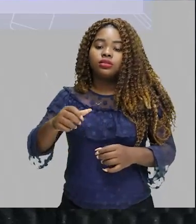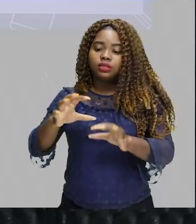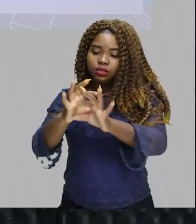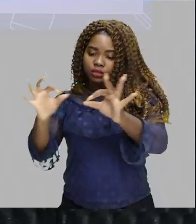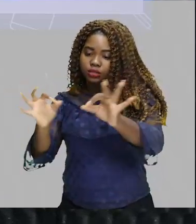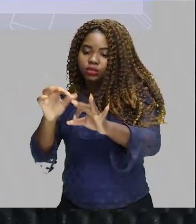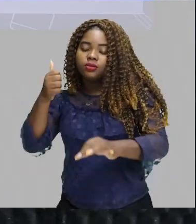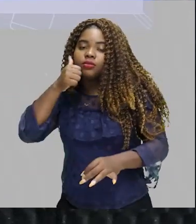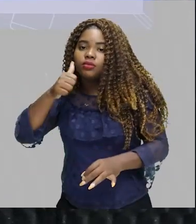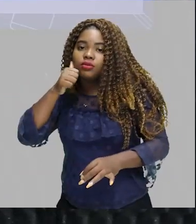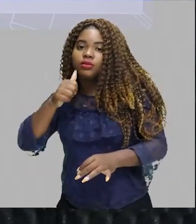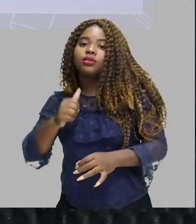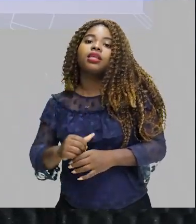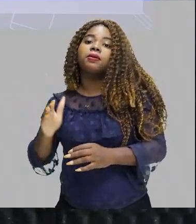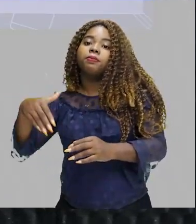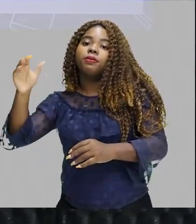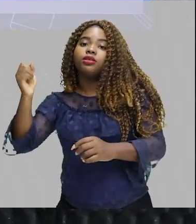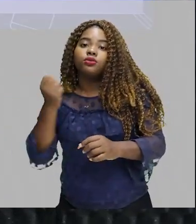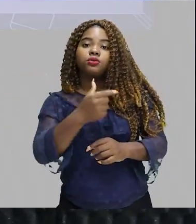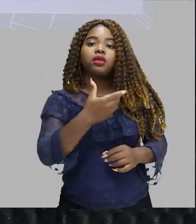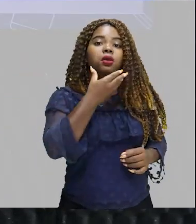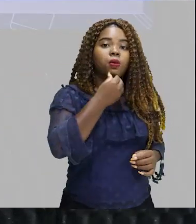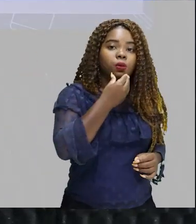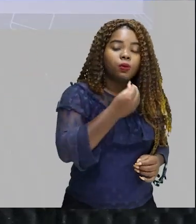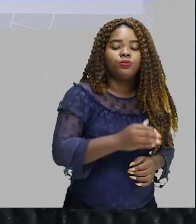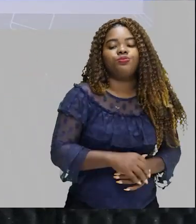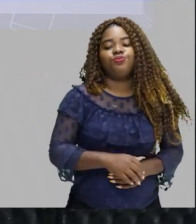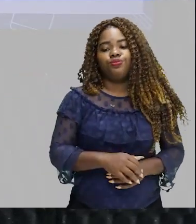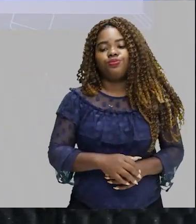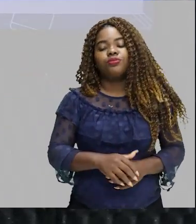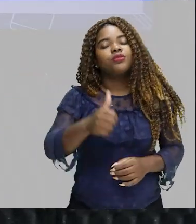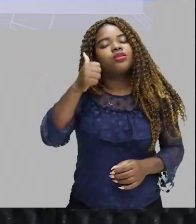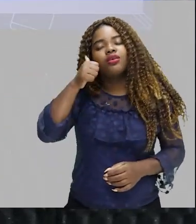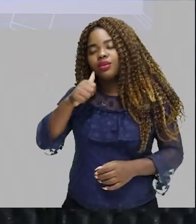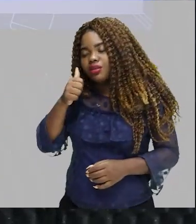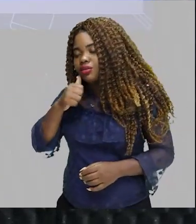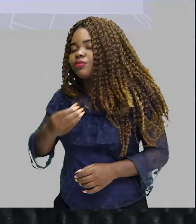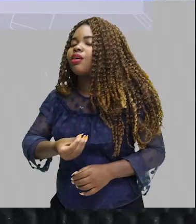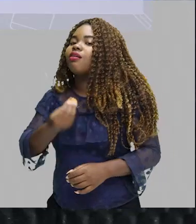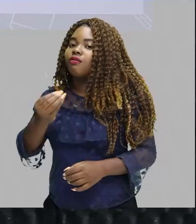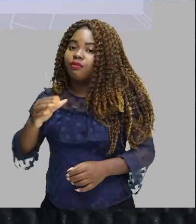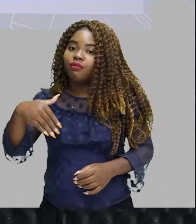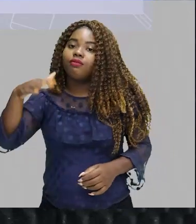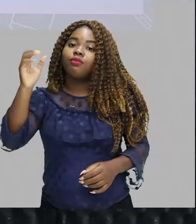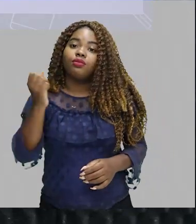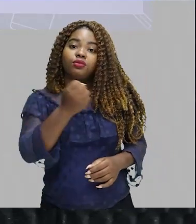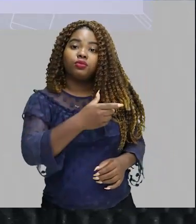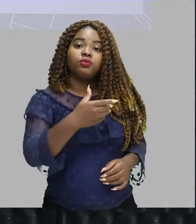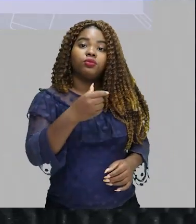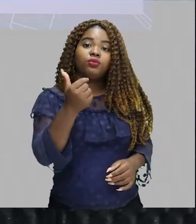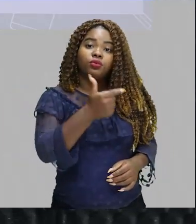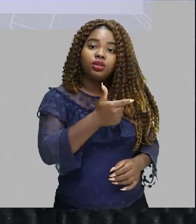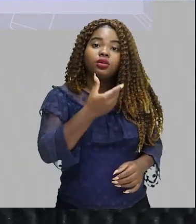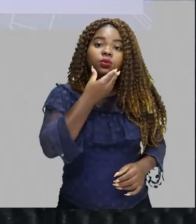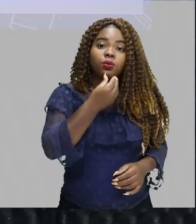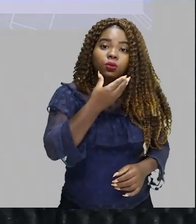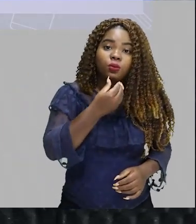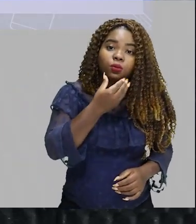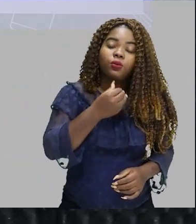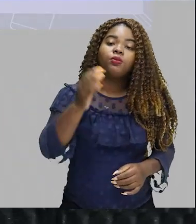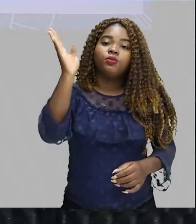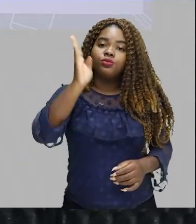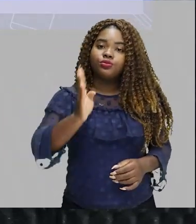ser maior do que o espaço dos homens. Significa dizer o quê? Que as mulheres vivem mais do que homens no Brasil, galera, tá? Isso é um